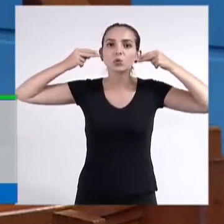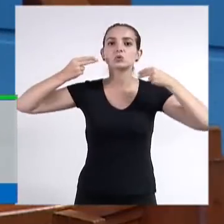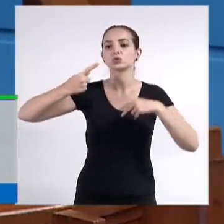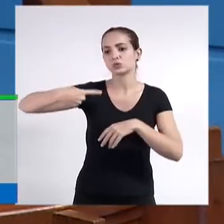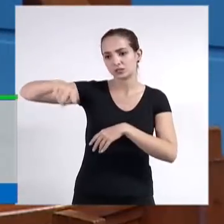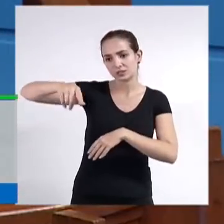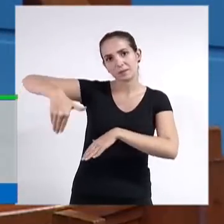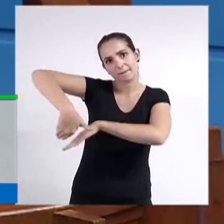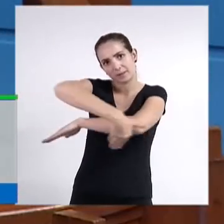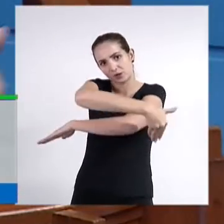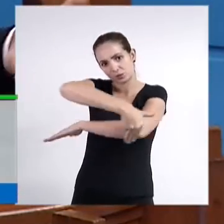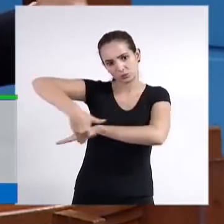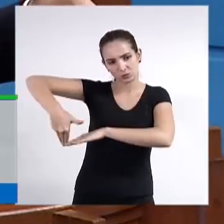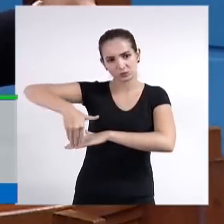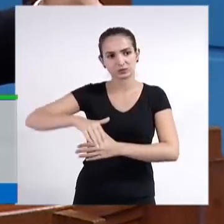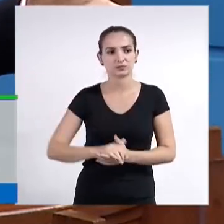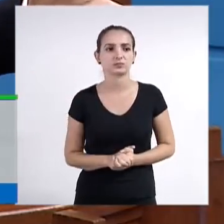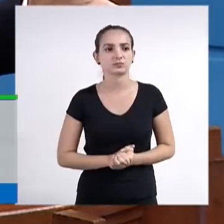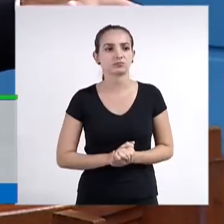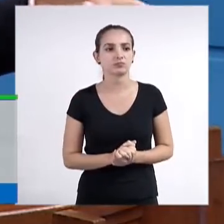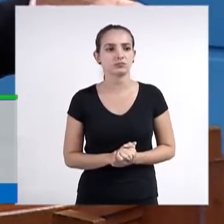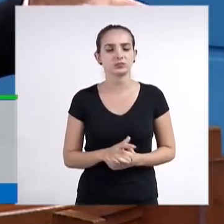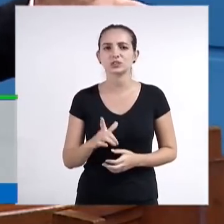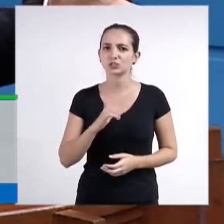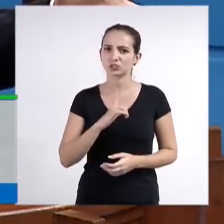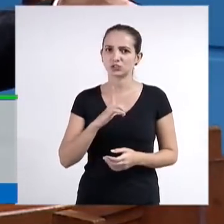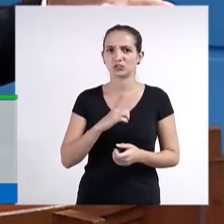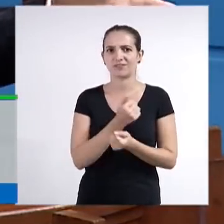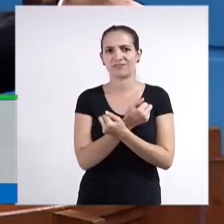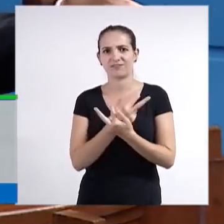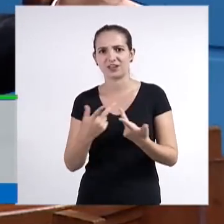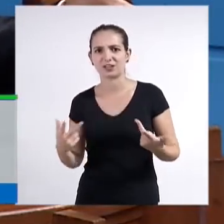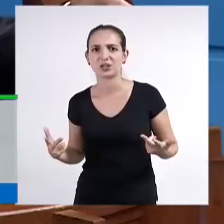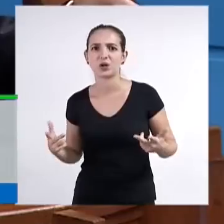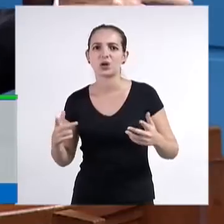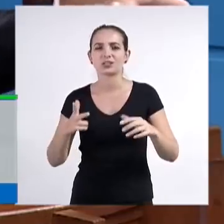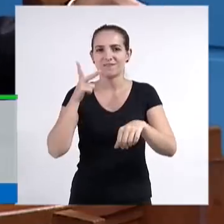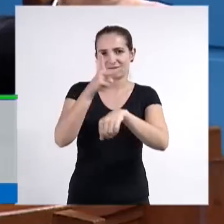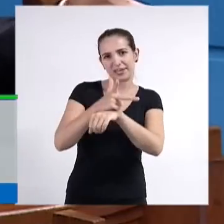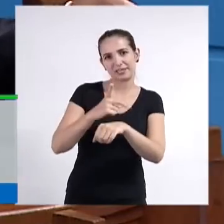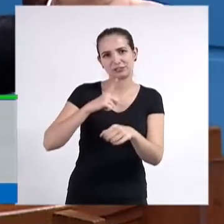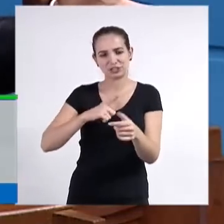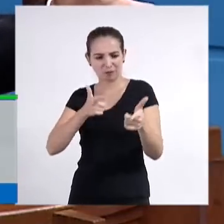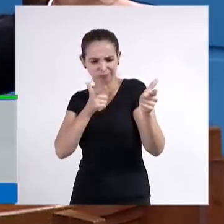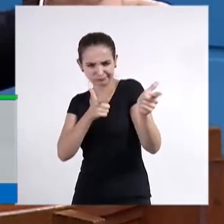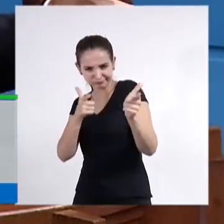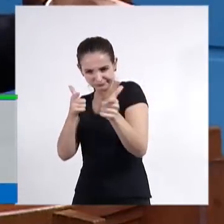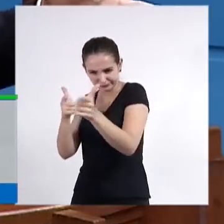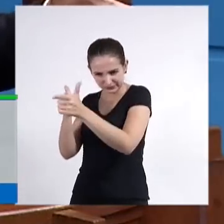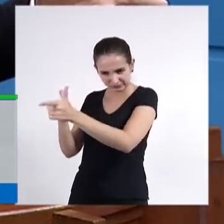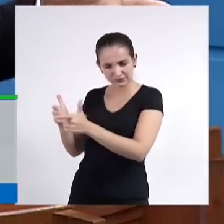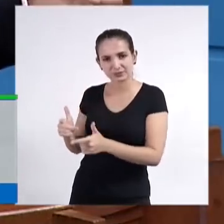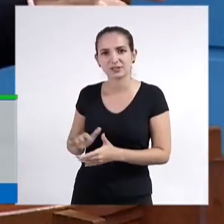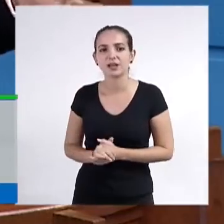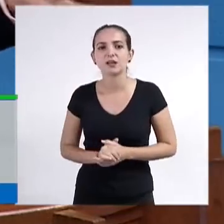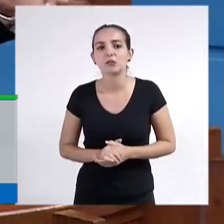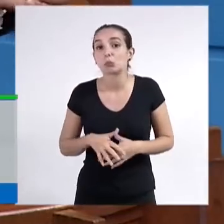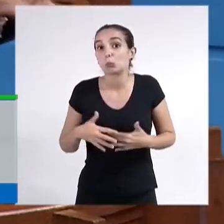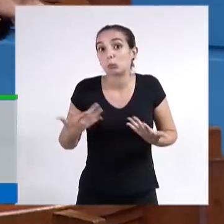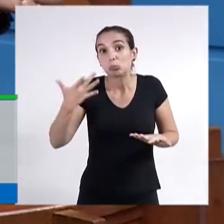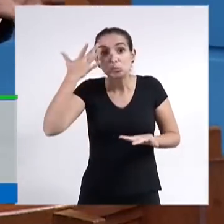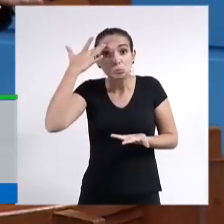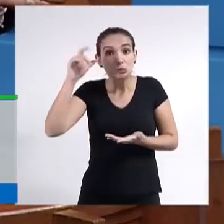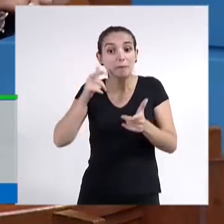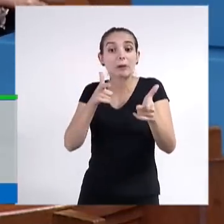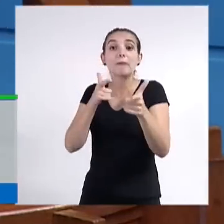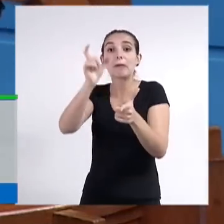ruas, daquelas cenas metralhando, né? Quem? Metralhando quem? Hein? Será que aquela cena